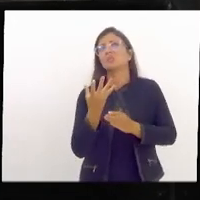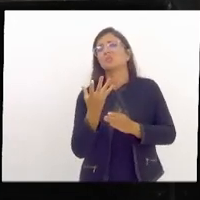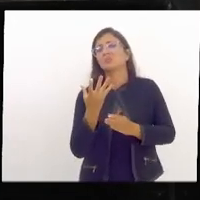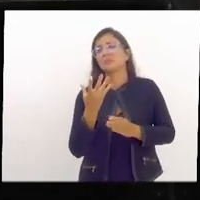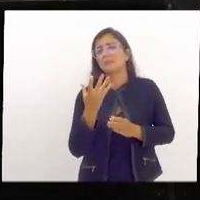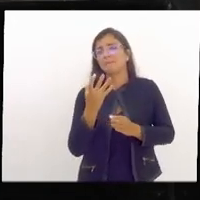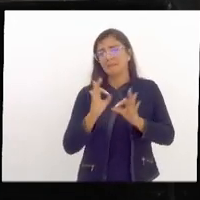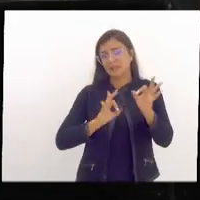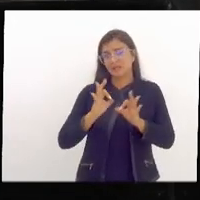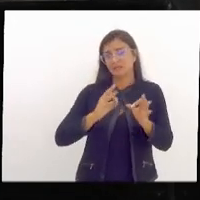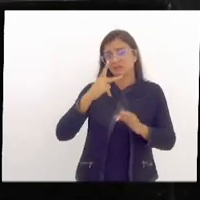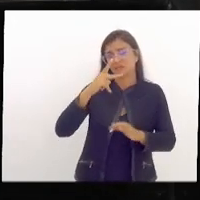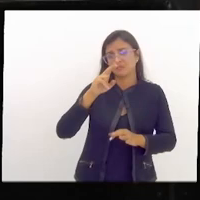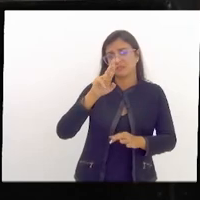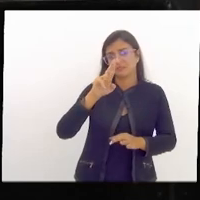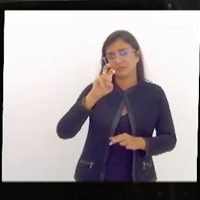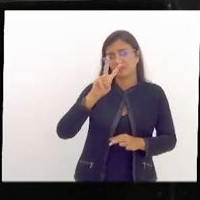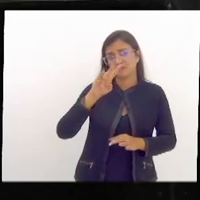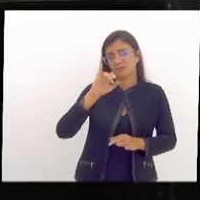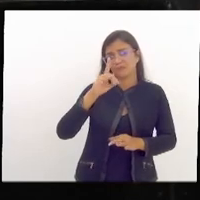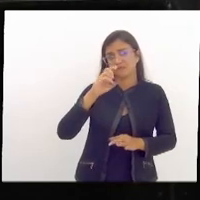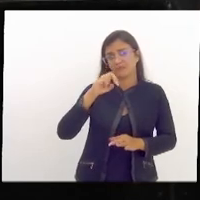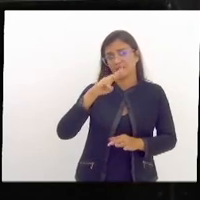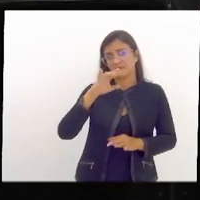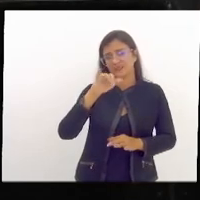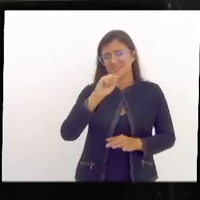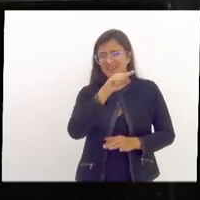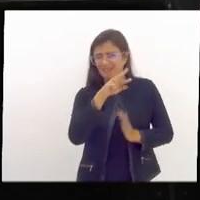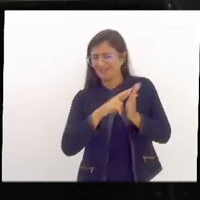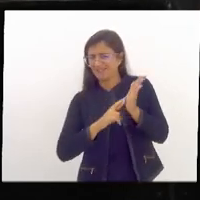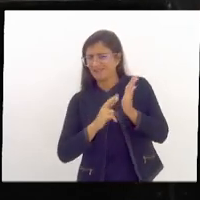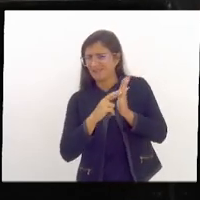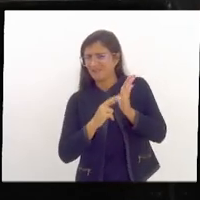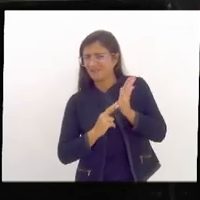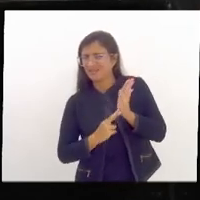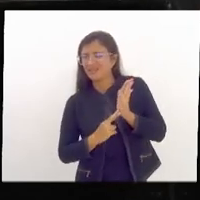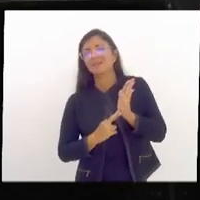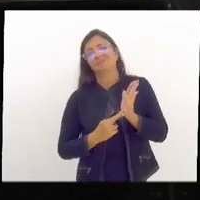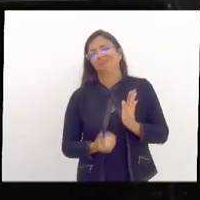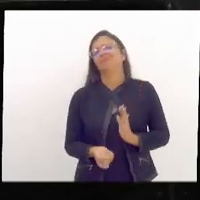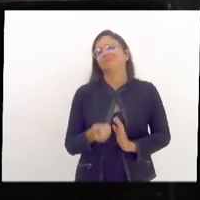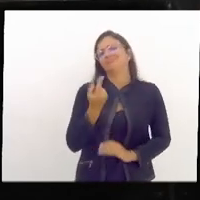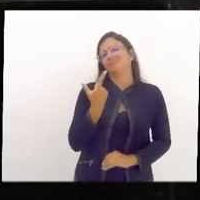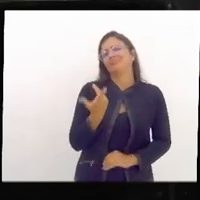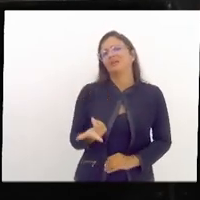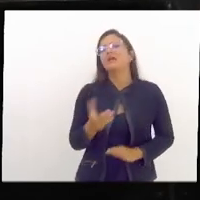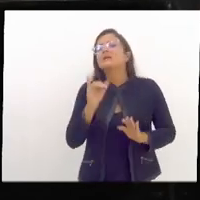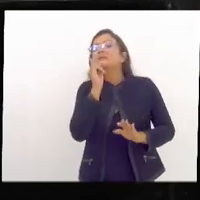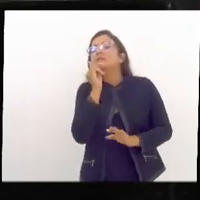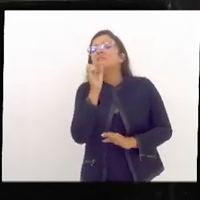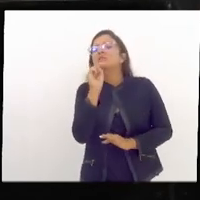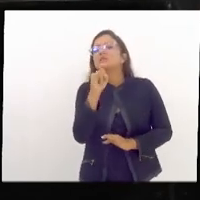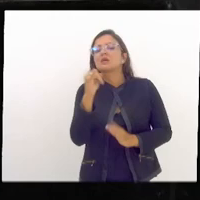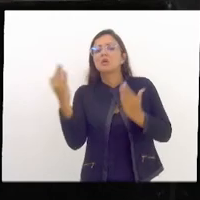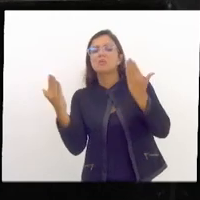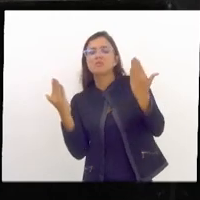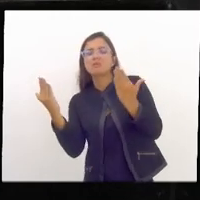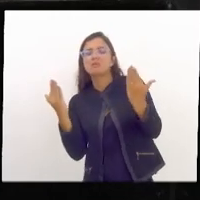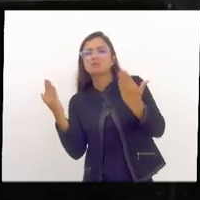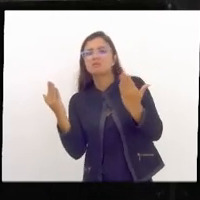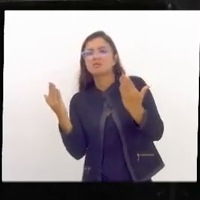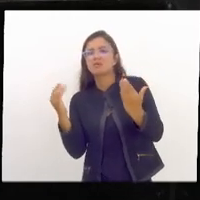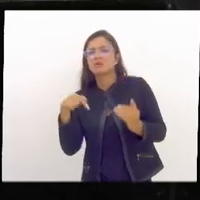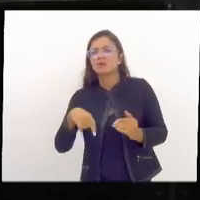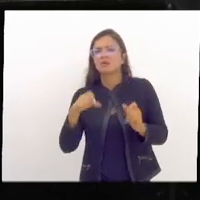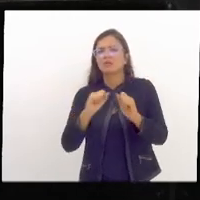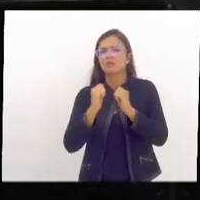o plano de previdência vai regulamentar. Isso está equivocado. Se a gente fizer uma comparação com os trâmites dessa